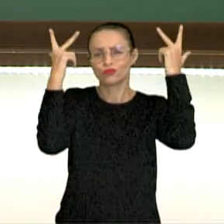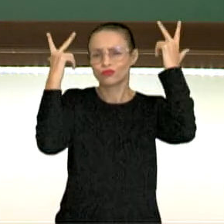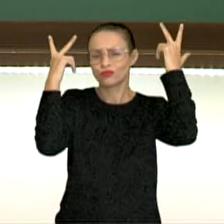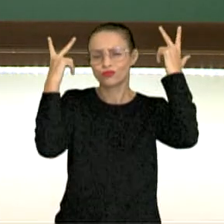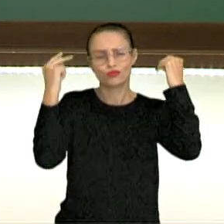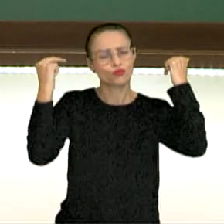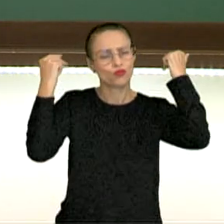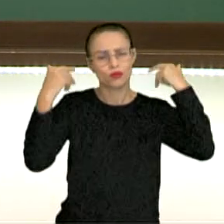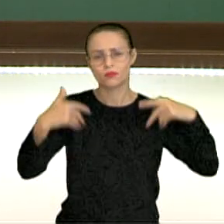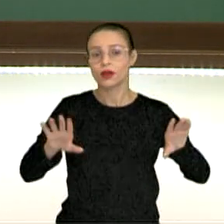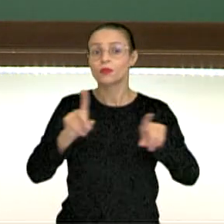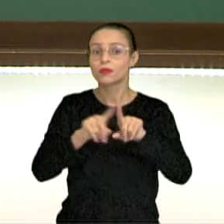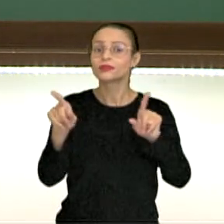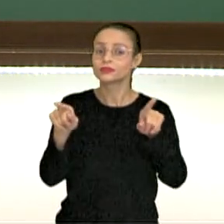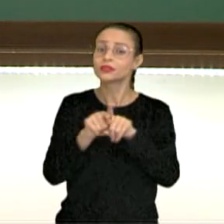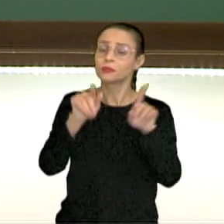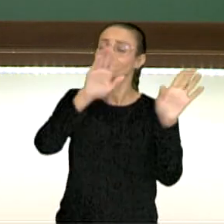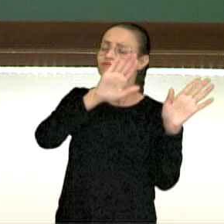é passageiro.